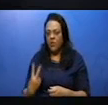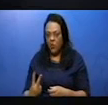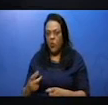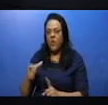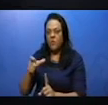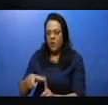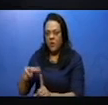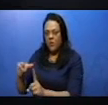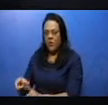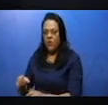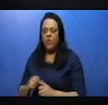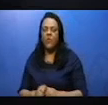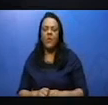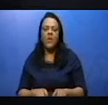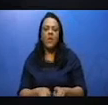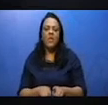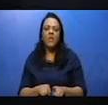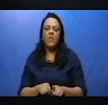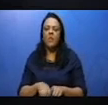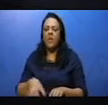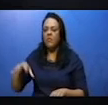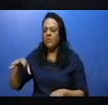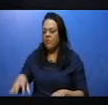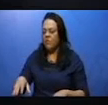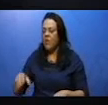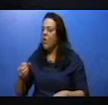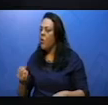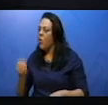Luta entre o bem e o mal, sempre presente em uma